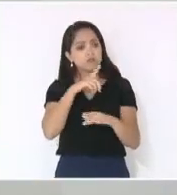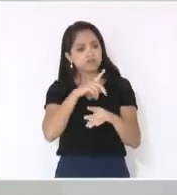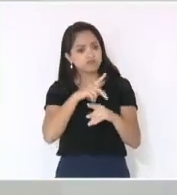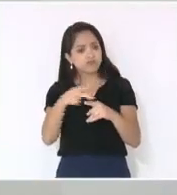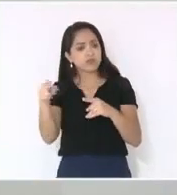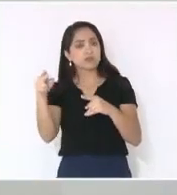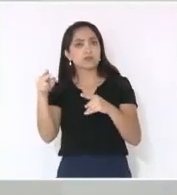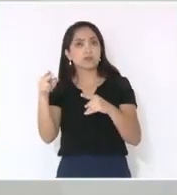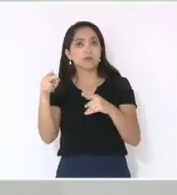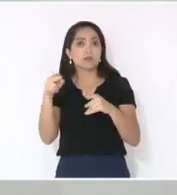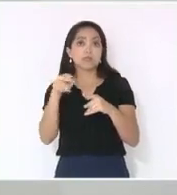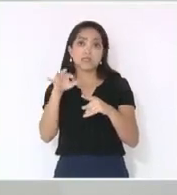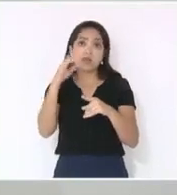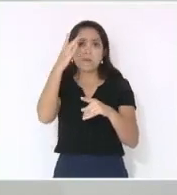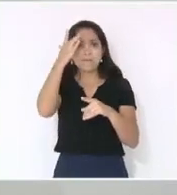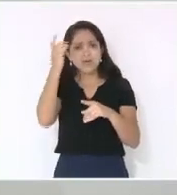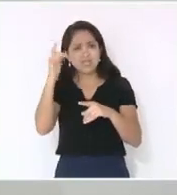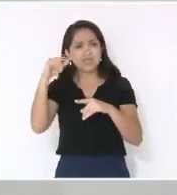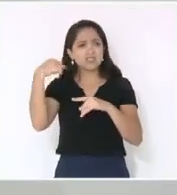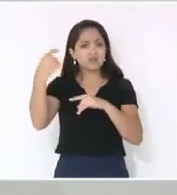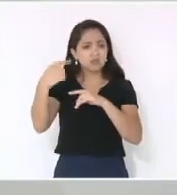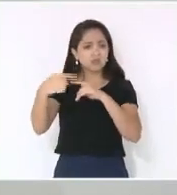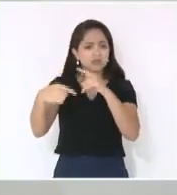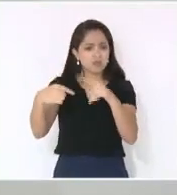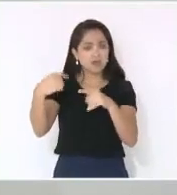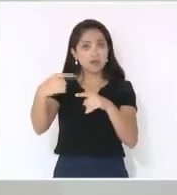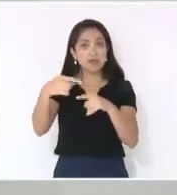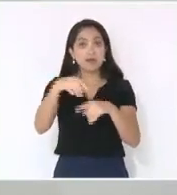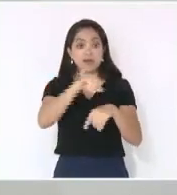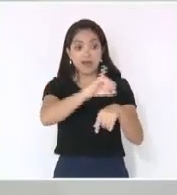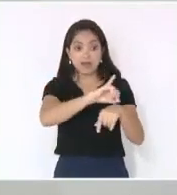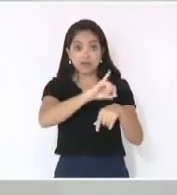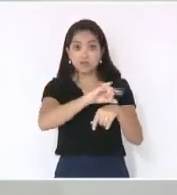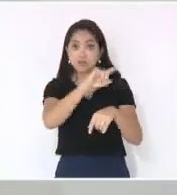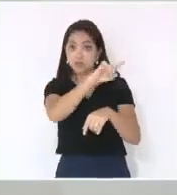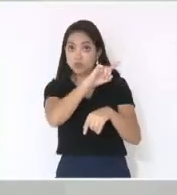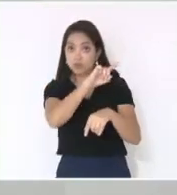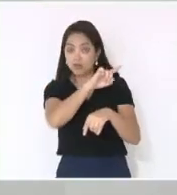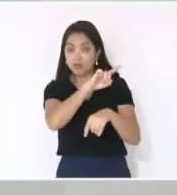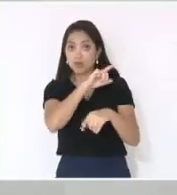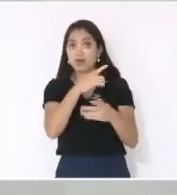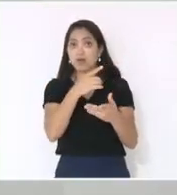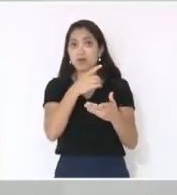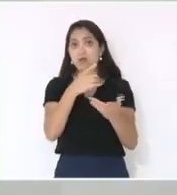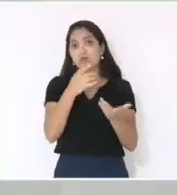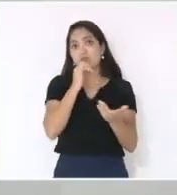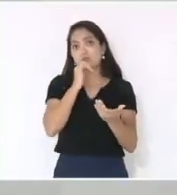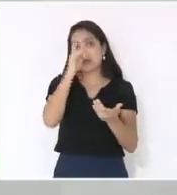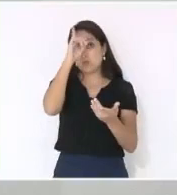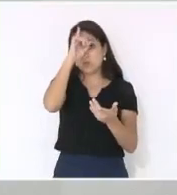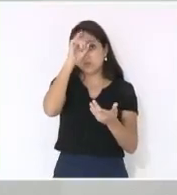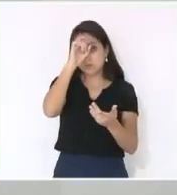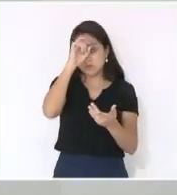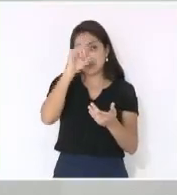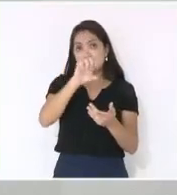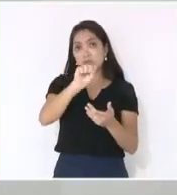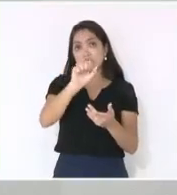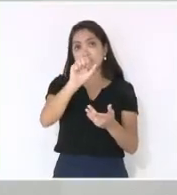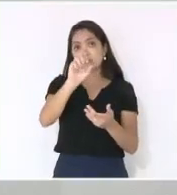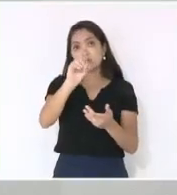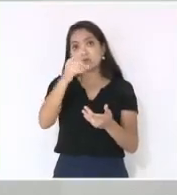não amanhã, depois de amanhã, a região metropolitana de Joinville, o Hospital Municipal São José, que atende a